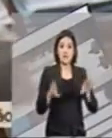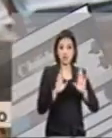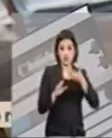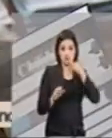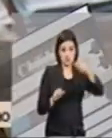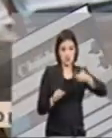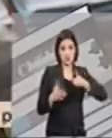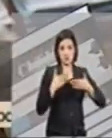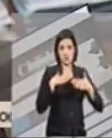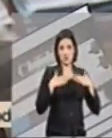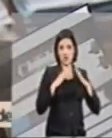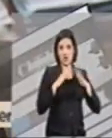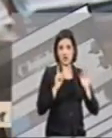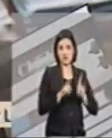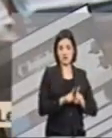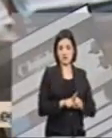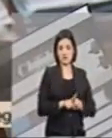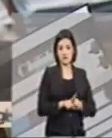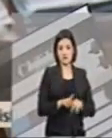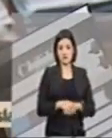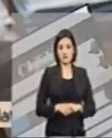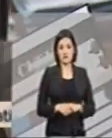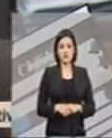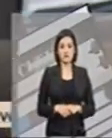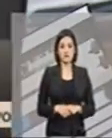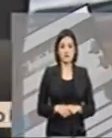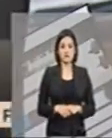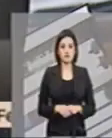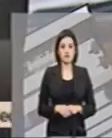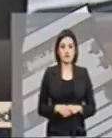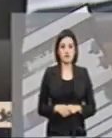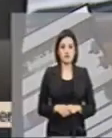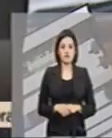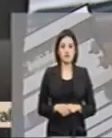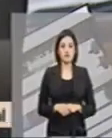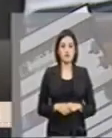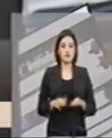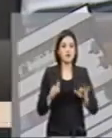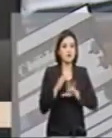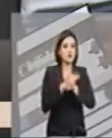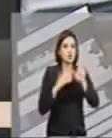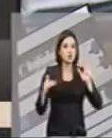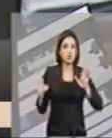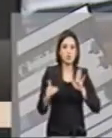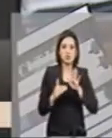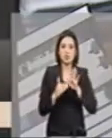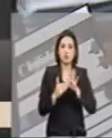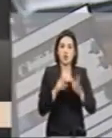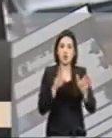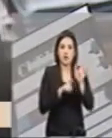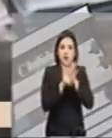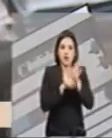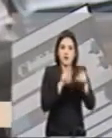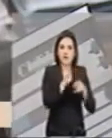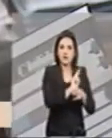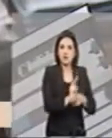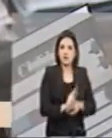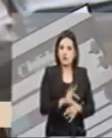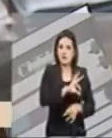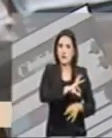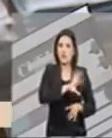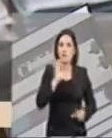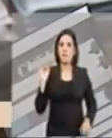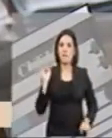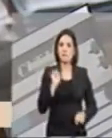Colho, presidente, e tudo está parado em termos de investigação, já que,